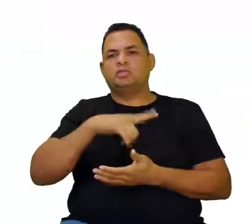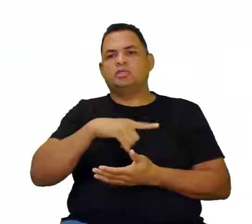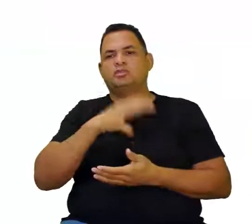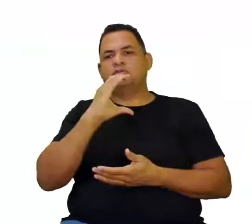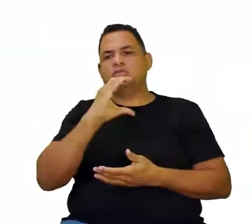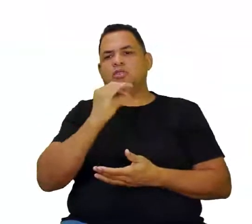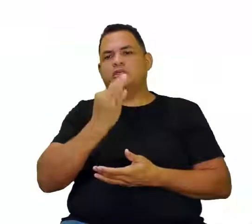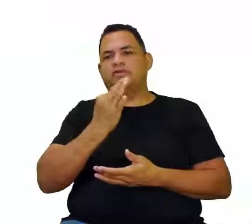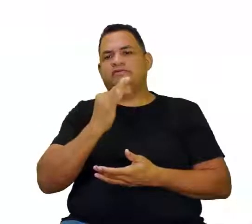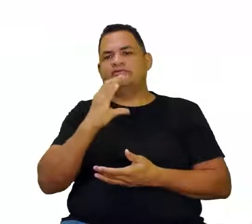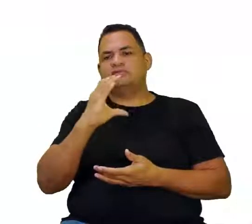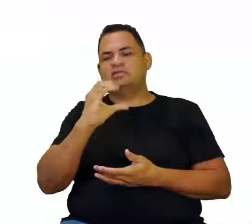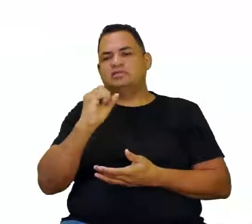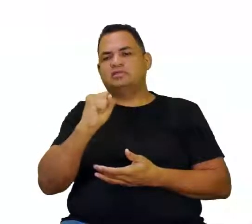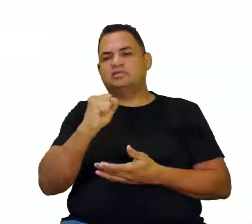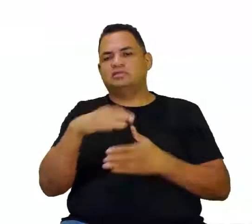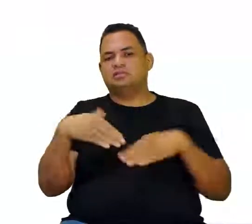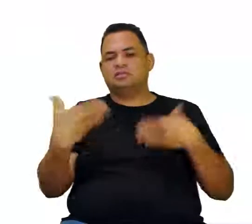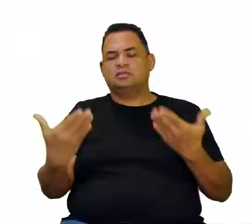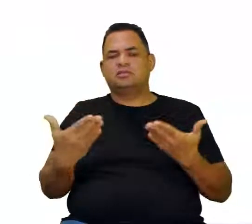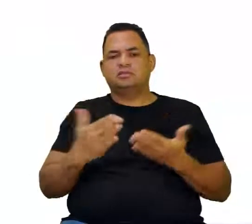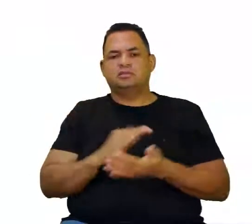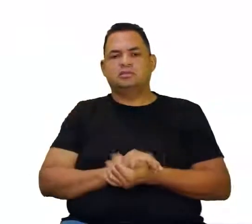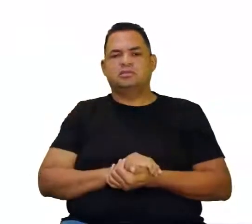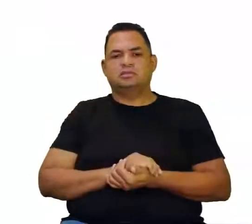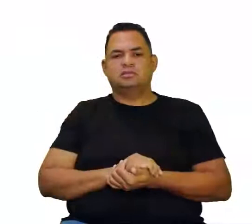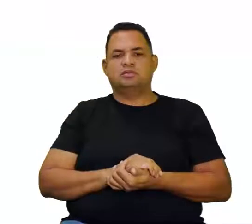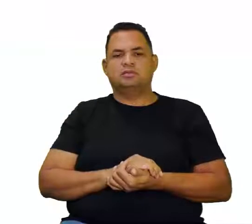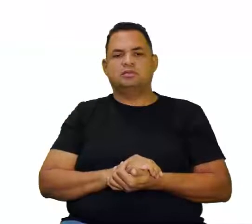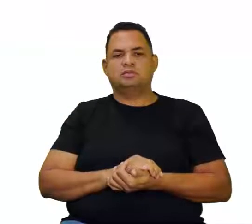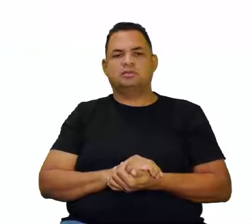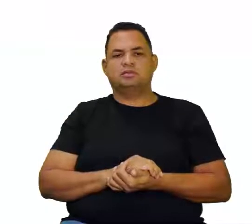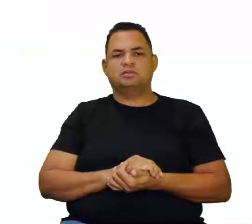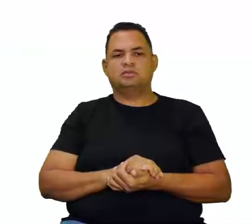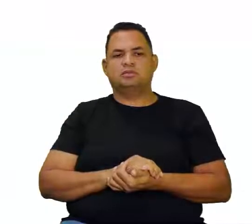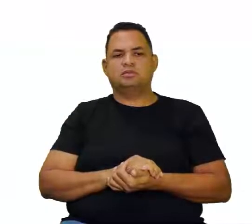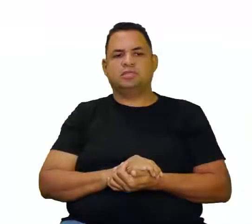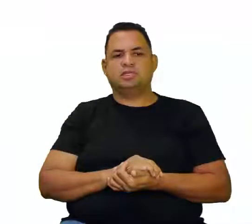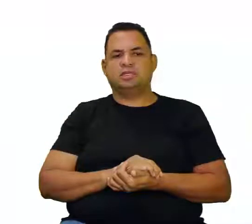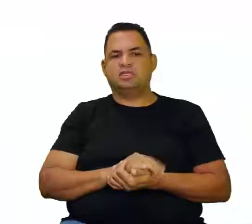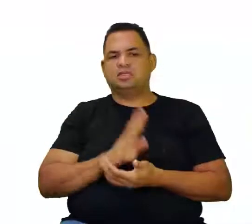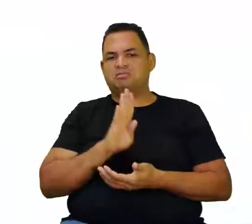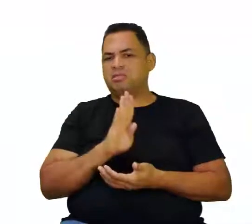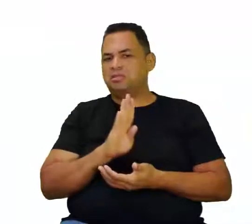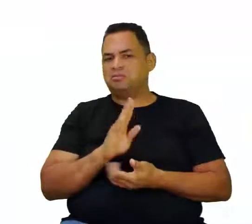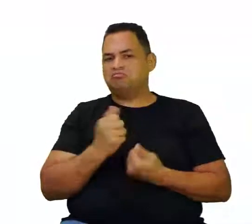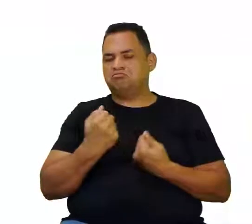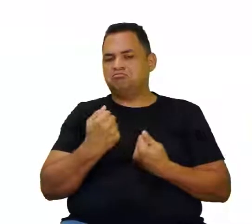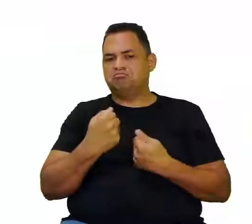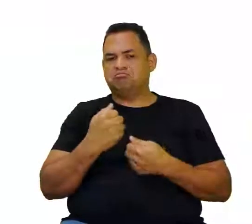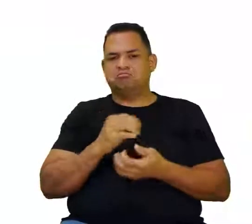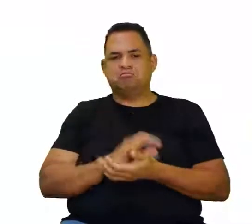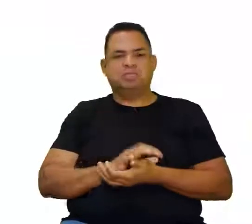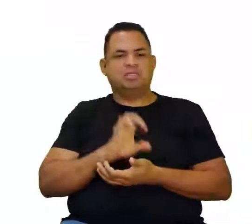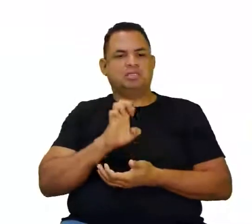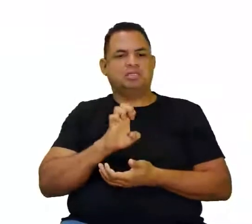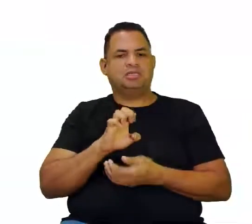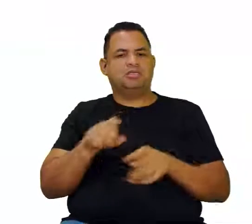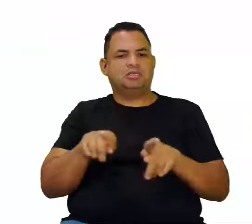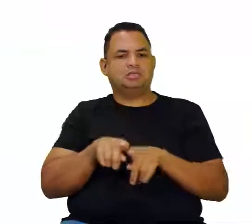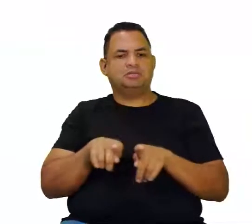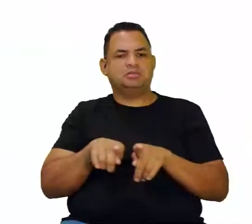CFCs. Nessa situação, a gente tira a letra B como possível e a letra E